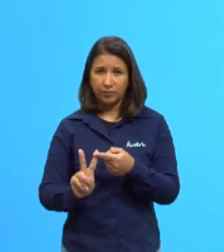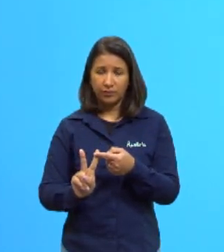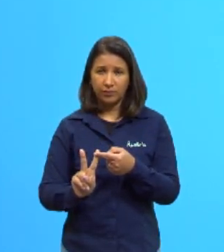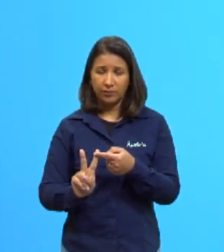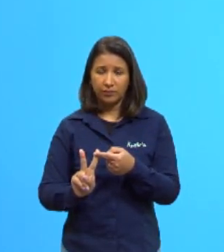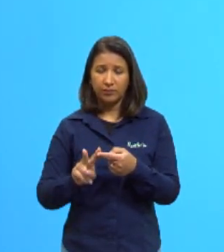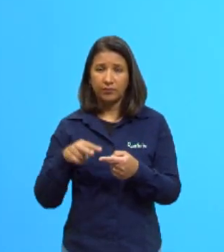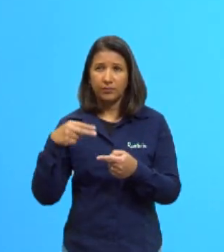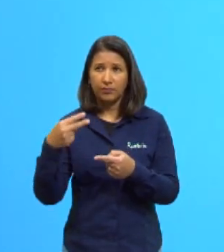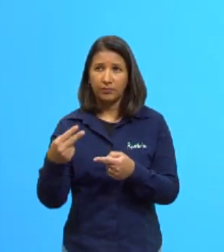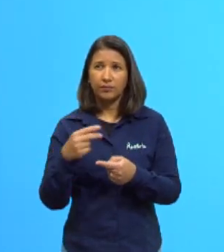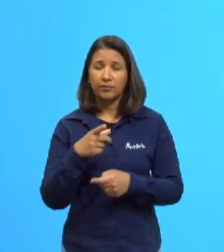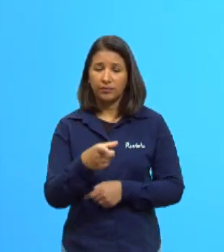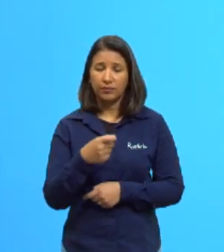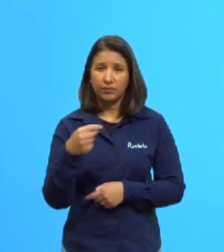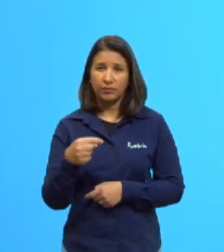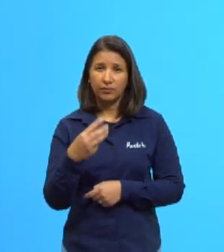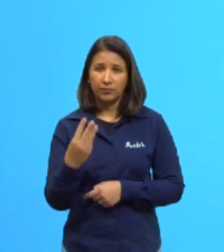3 é igual a zero.